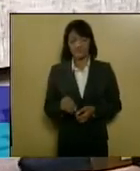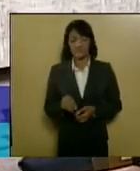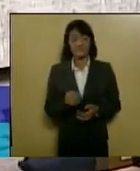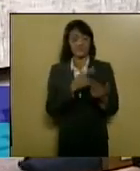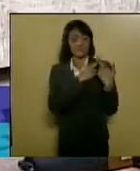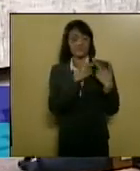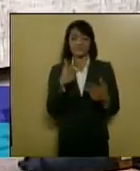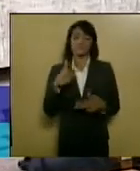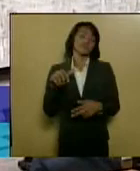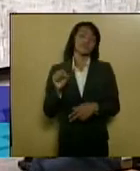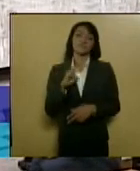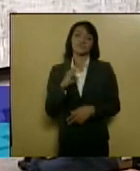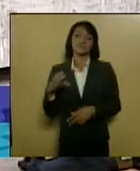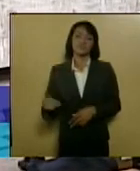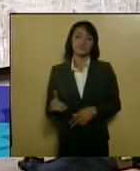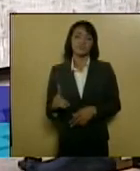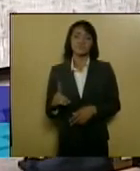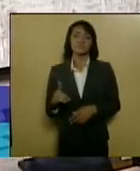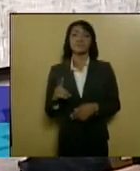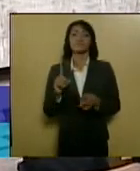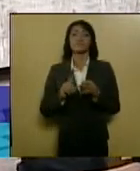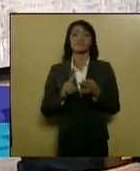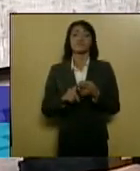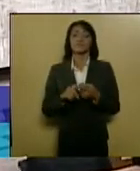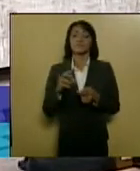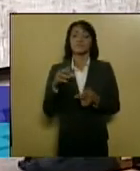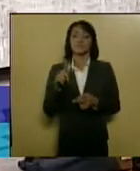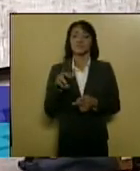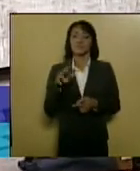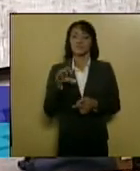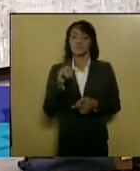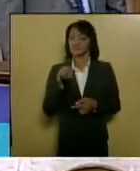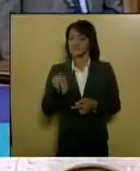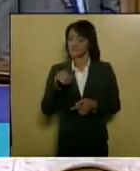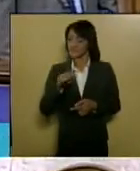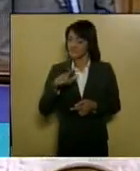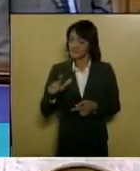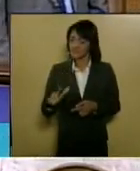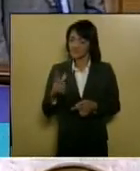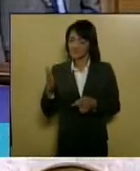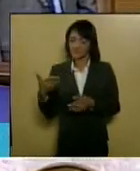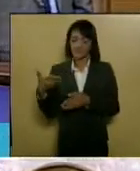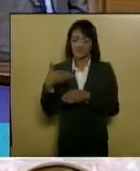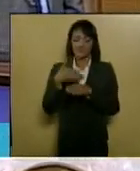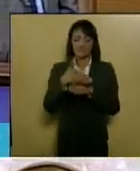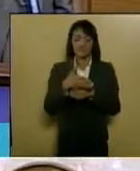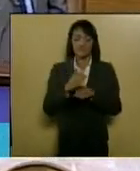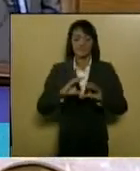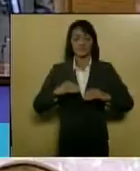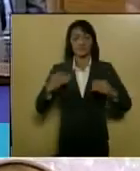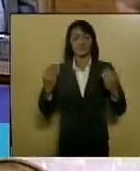Caçadores, e o coronel Juarez Alves já adentraram o plenário da Assembleia Legislativa.